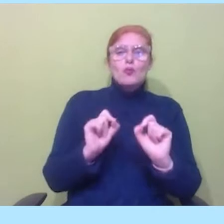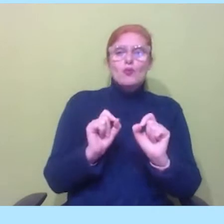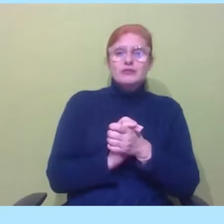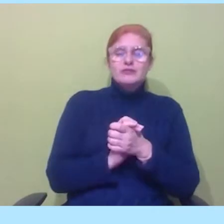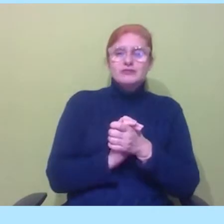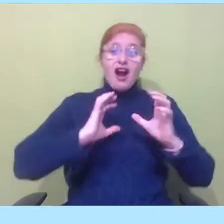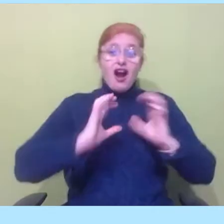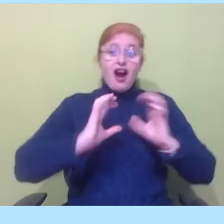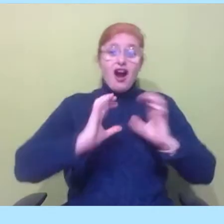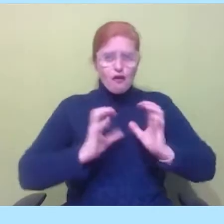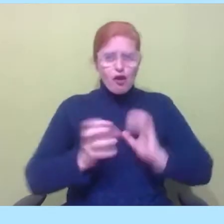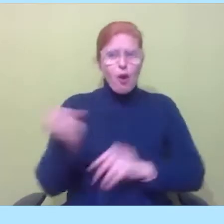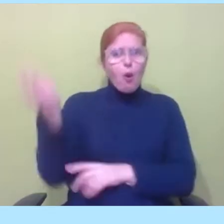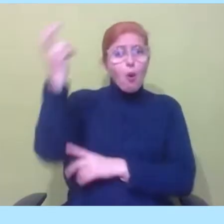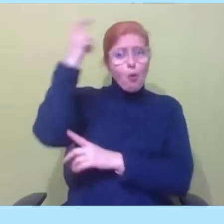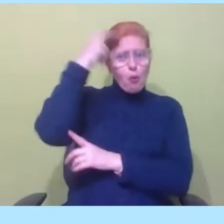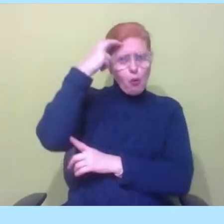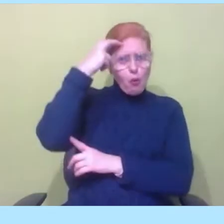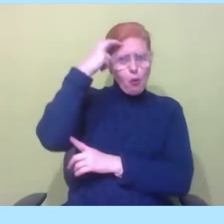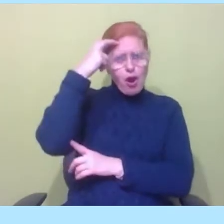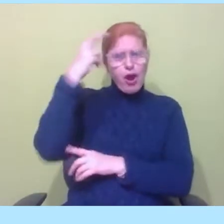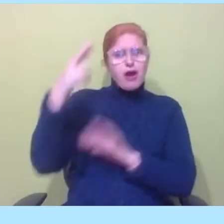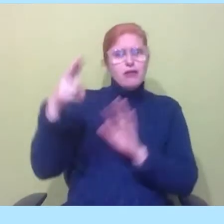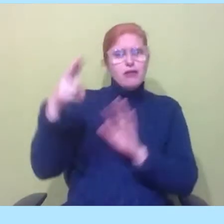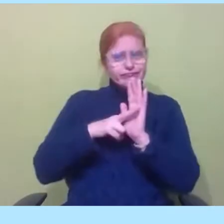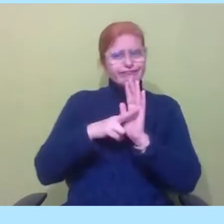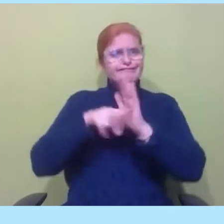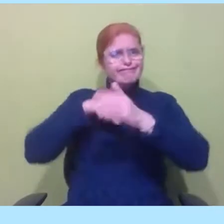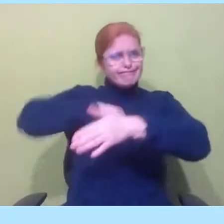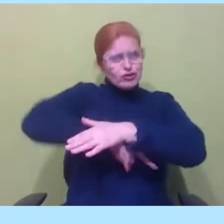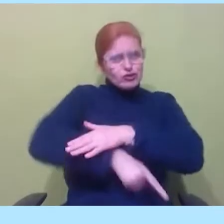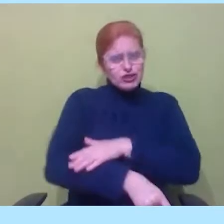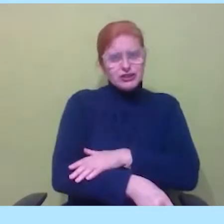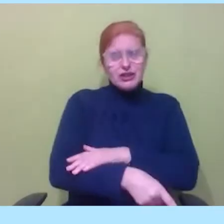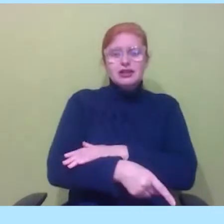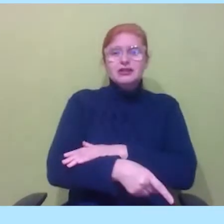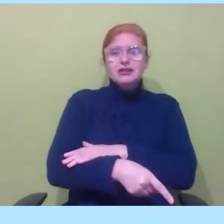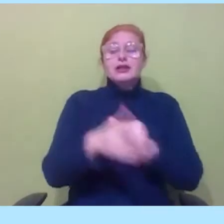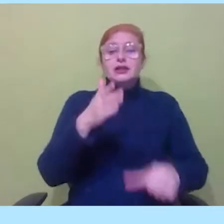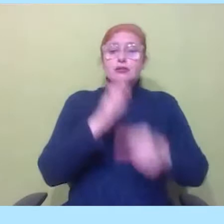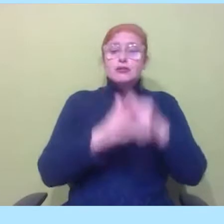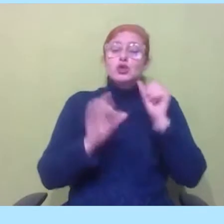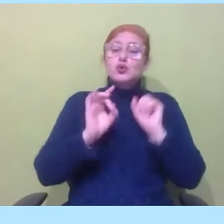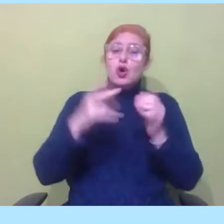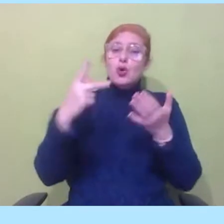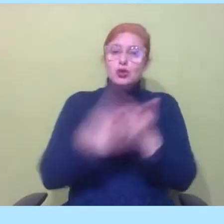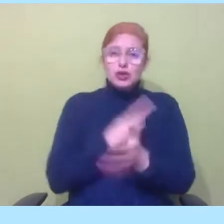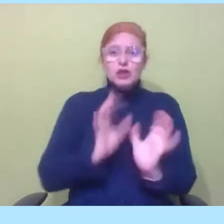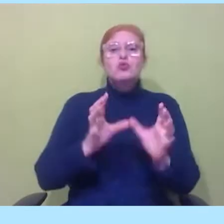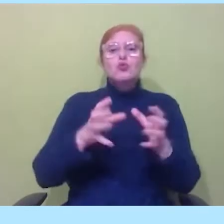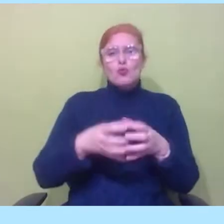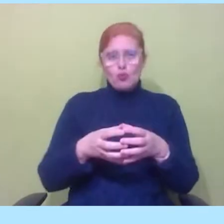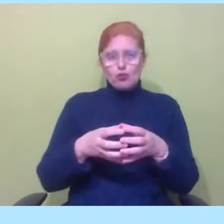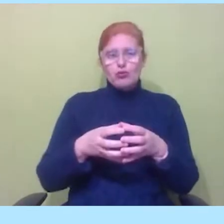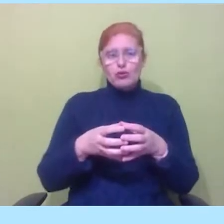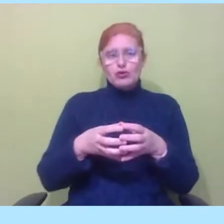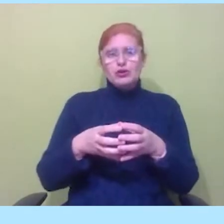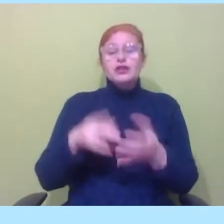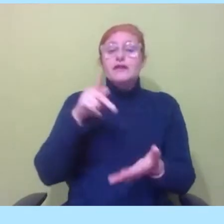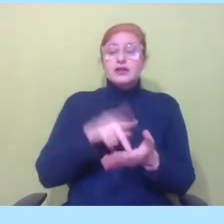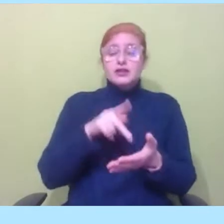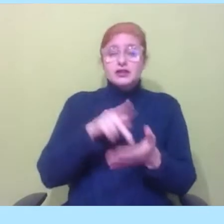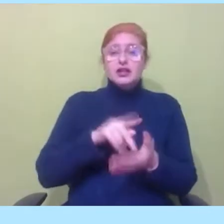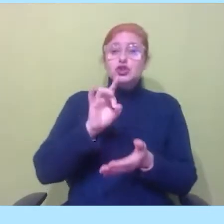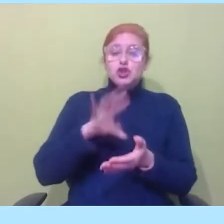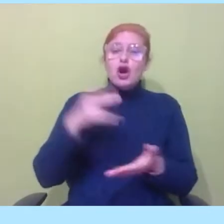cultural dessa medida, dessa profundidade, é isso. Primeiro, ela só pode acontecer coletivamente, e ela, de fato, só vai